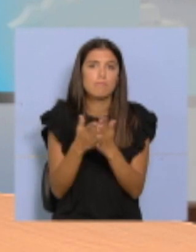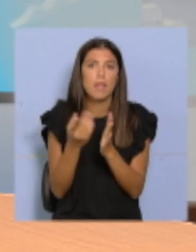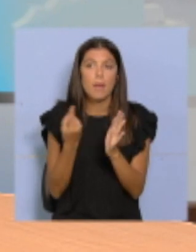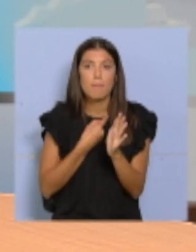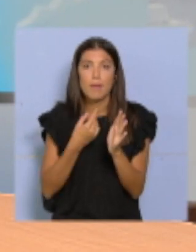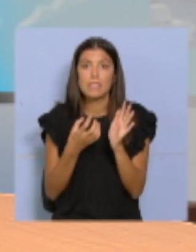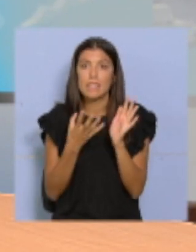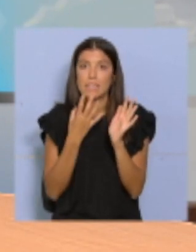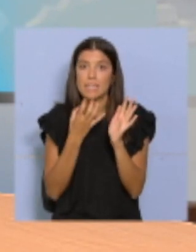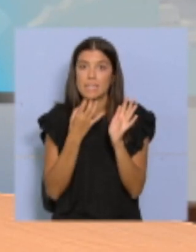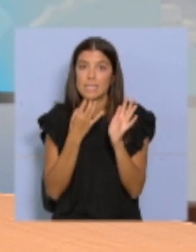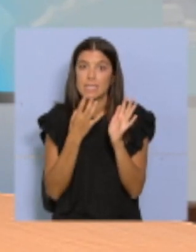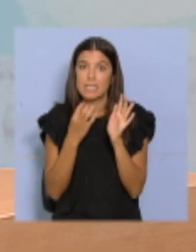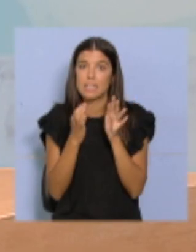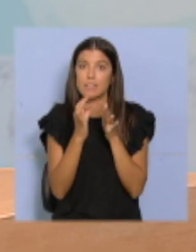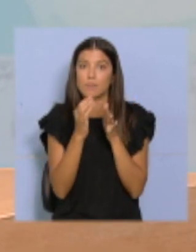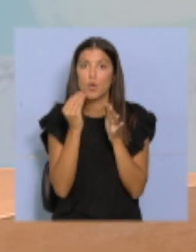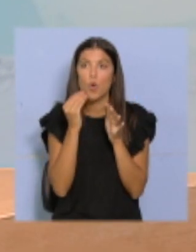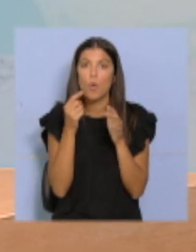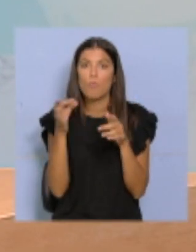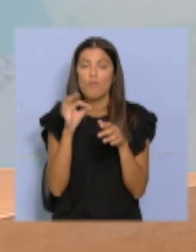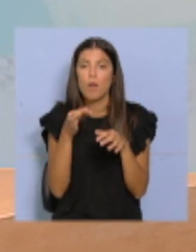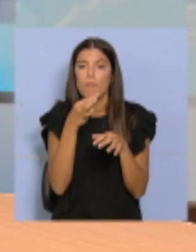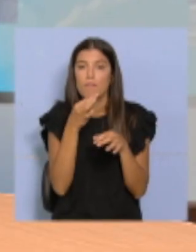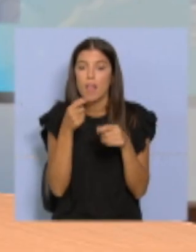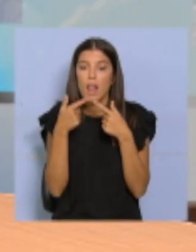com a linguagem, que percepção existe também da parte de